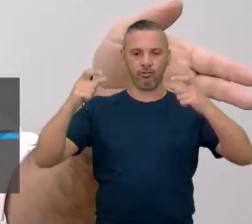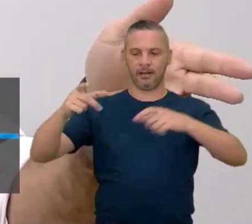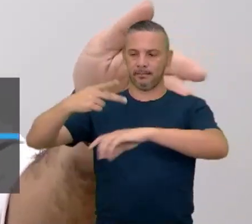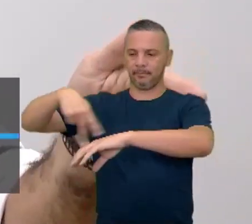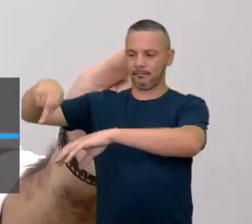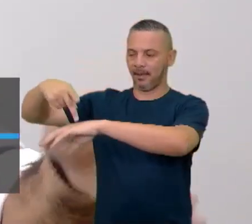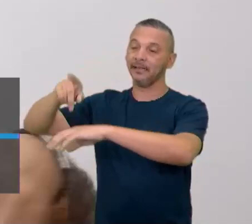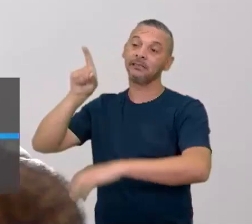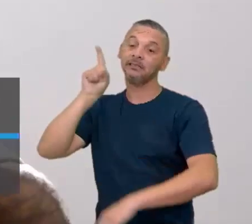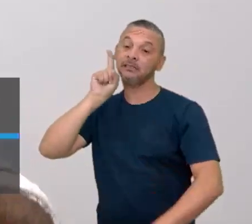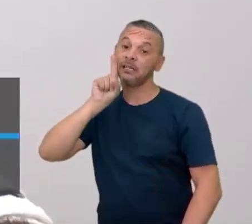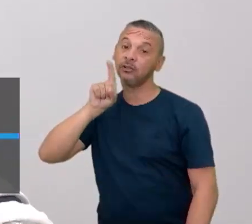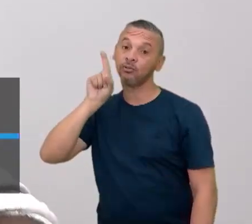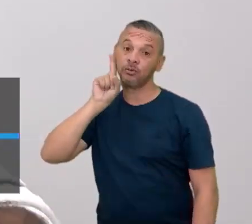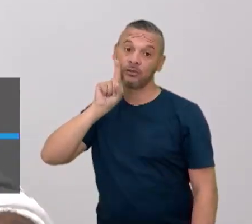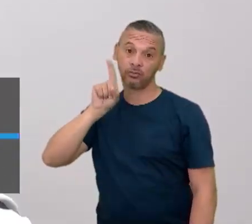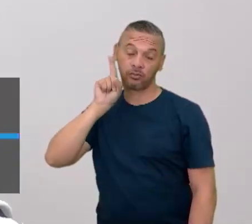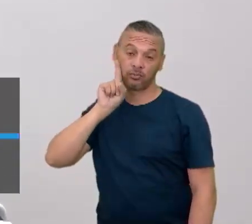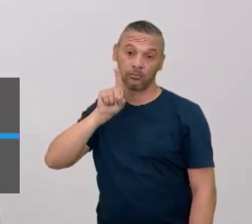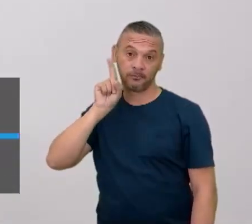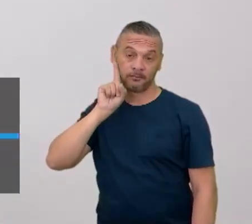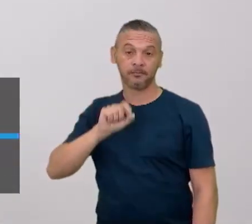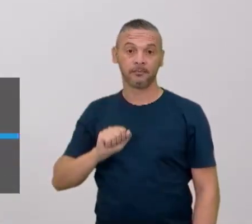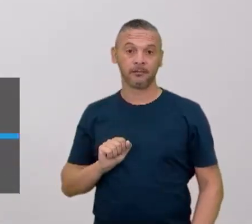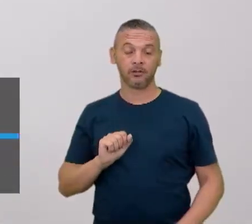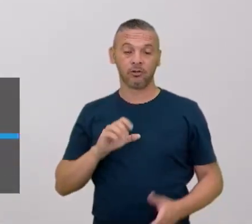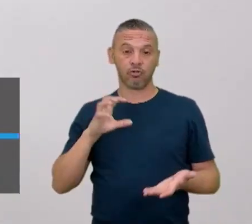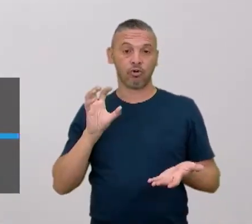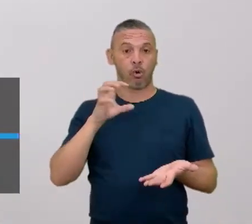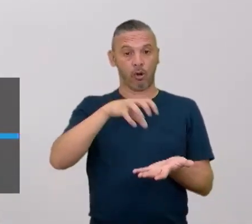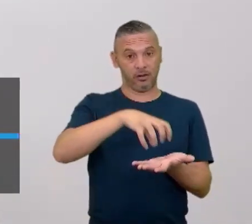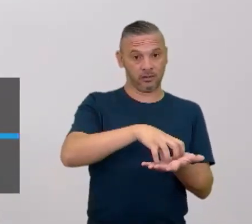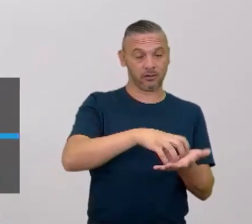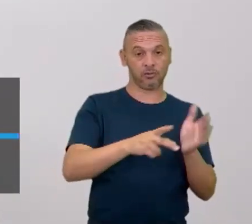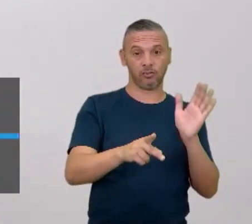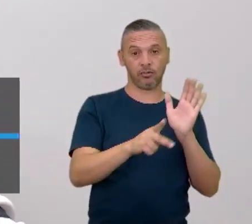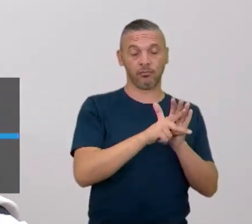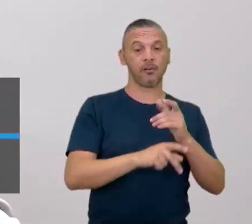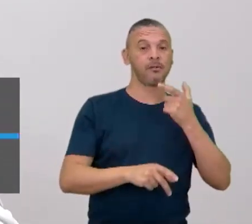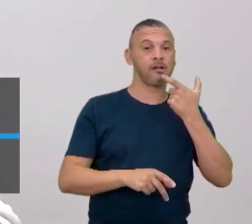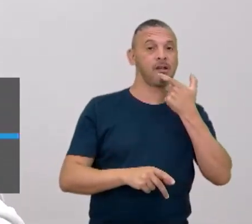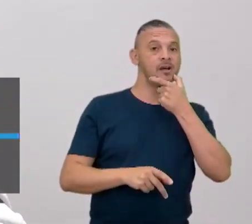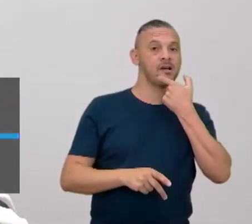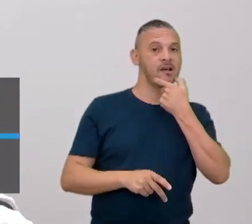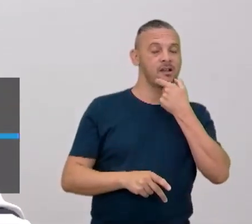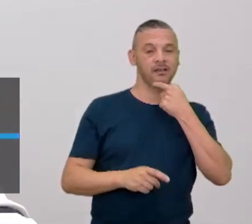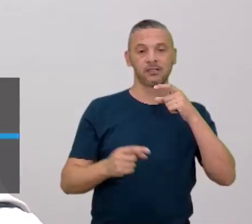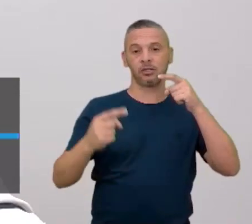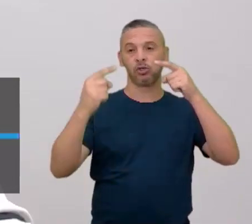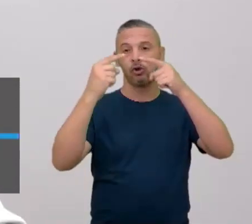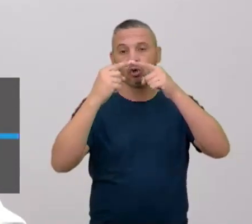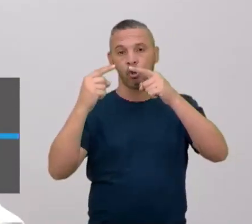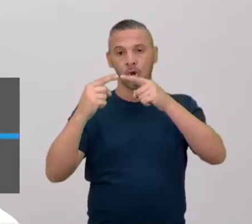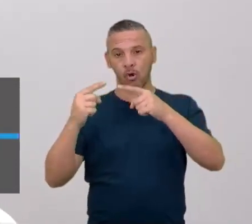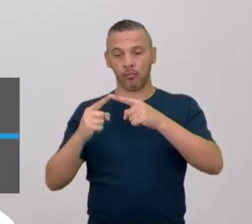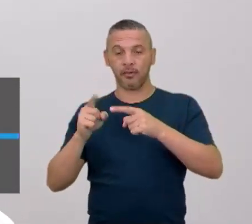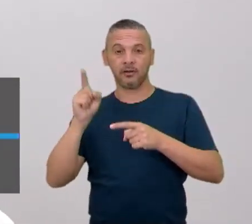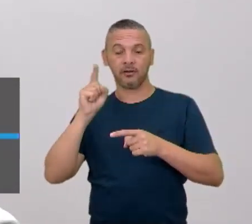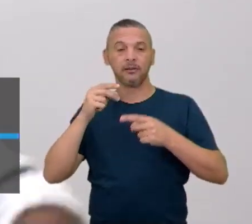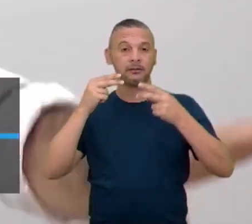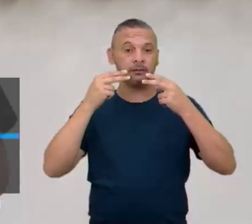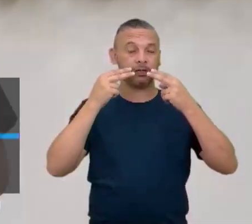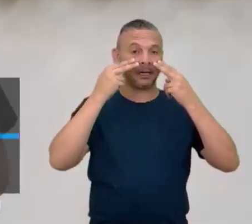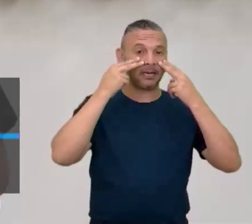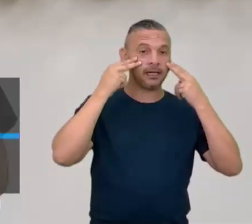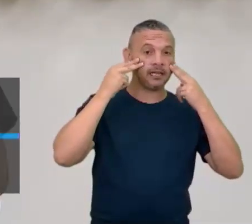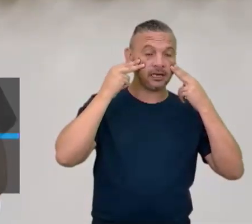Unidos, quando o colonizador inglês se relaciona e constitui família com uma índia,